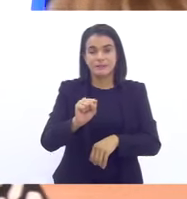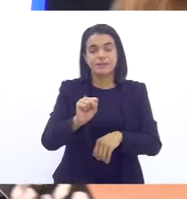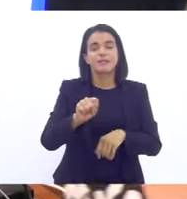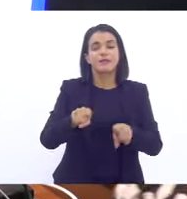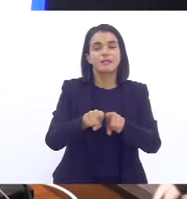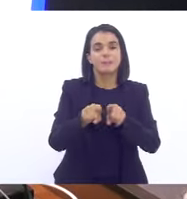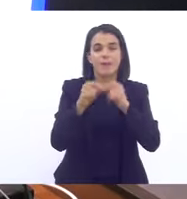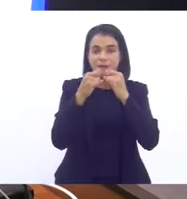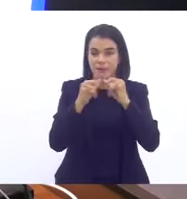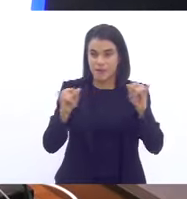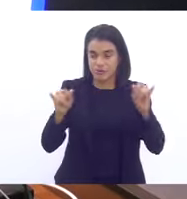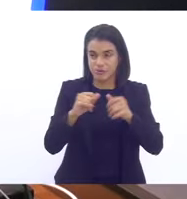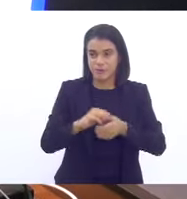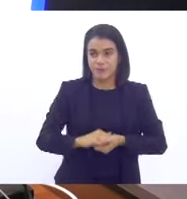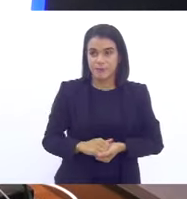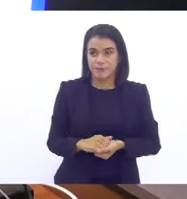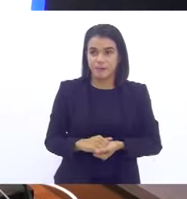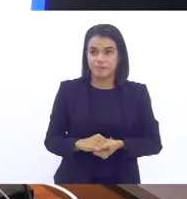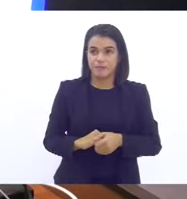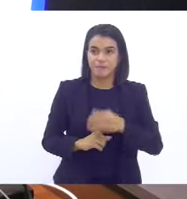Librelon, e para os demais deputados.